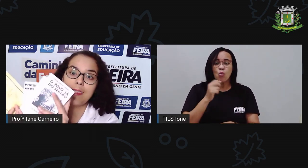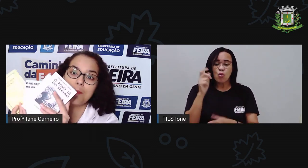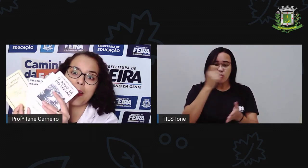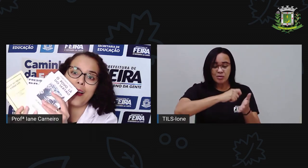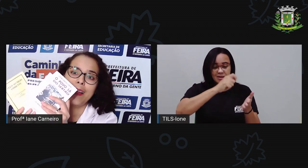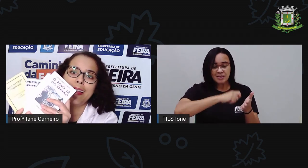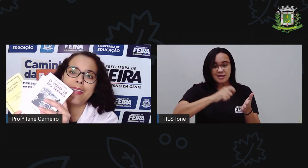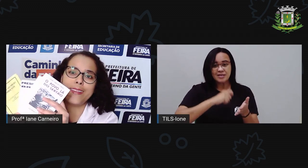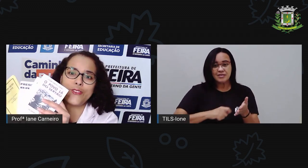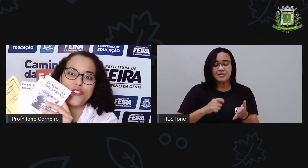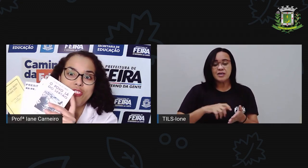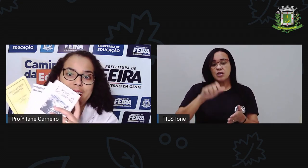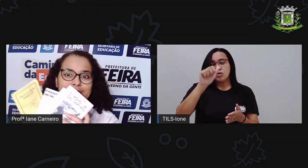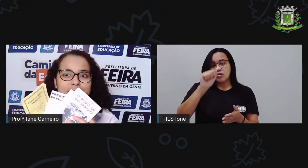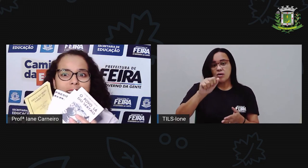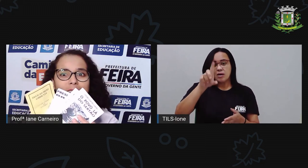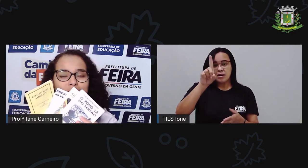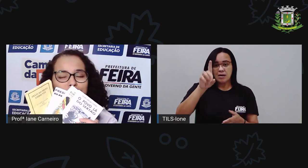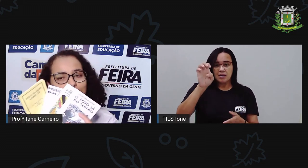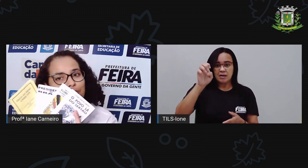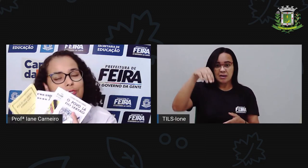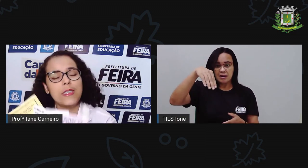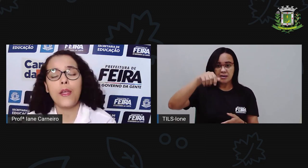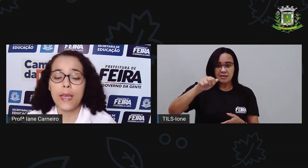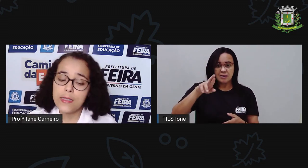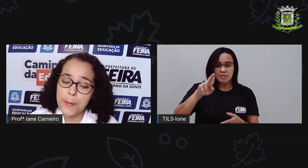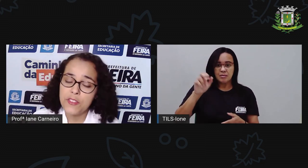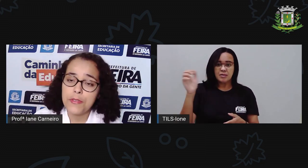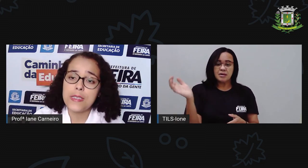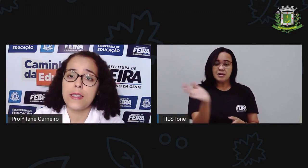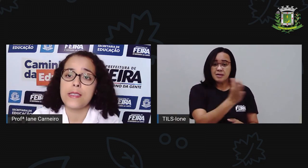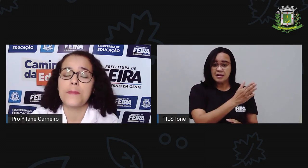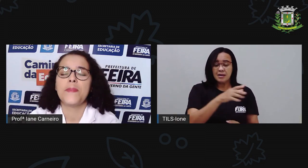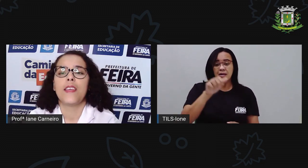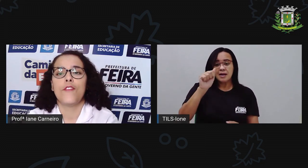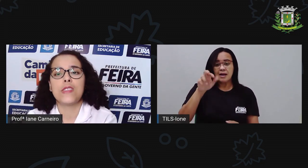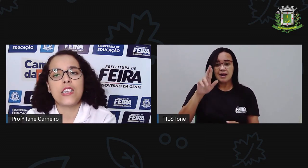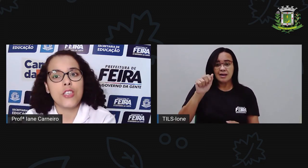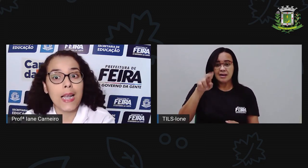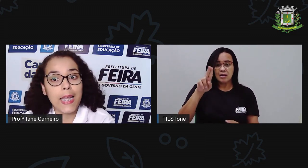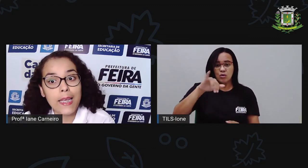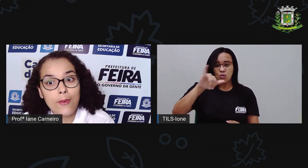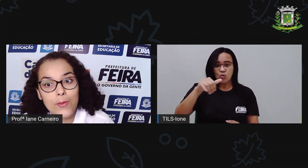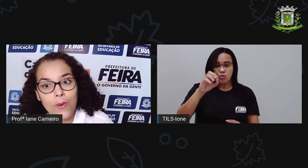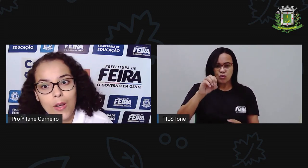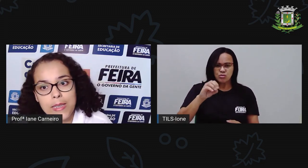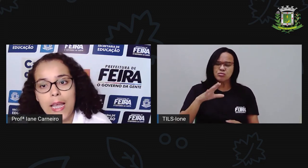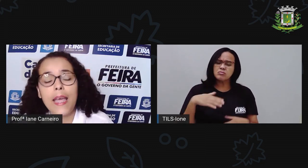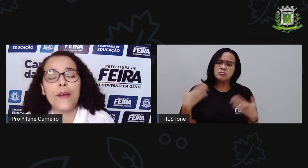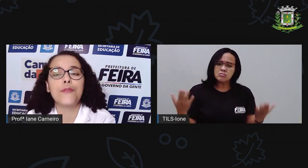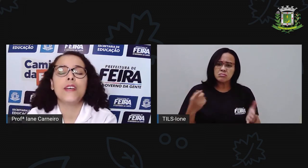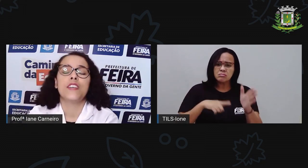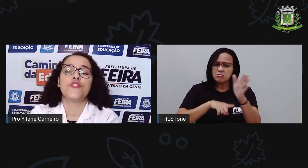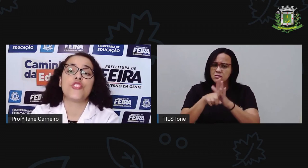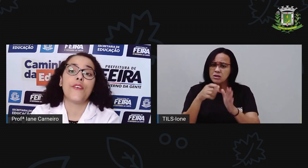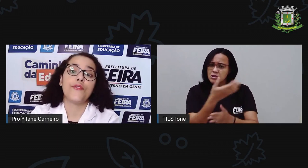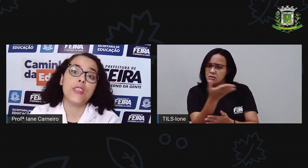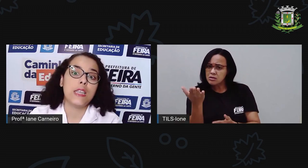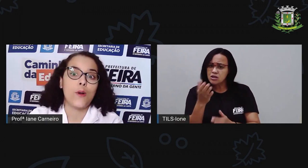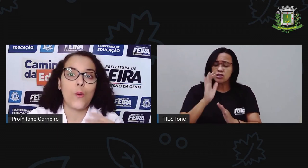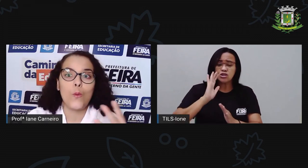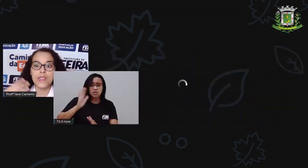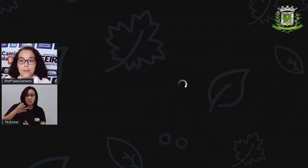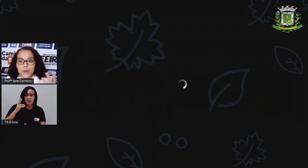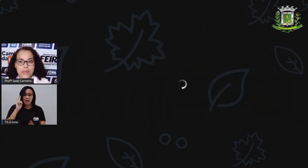cordéis para ilustrar nossa aula de hoje. E aí eu quero saber de vocês. Vocês já leram algum cordel? Já